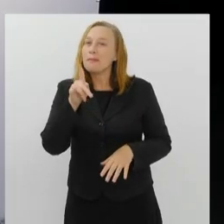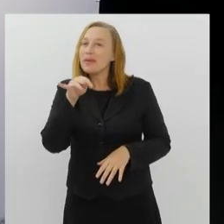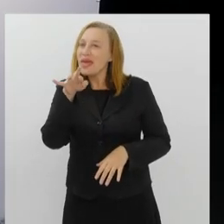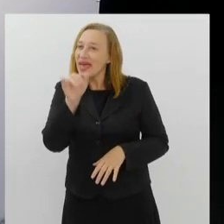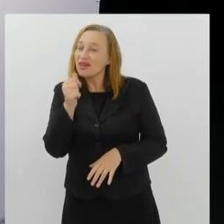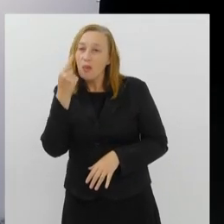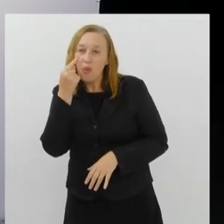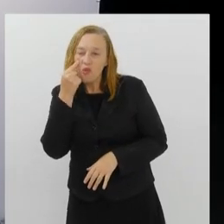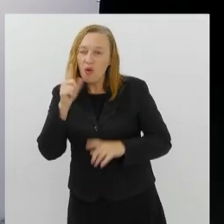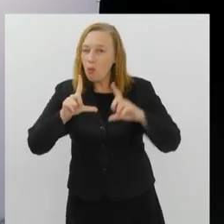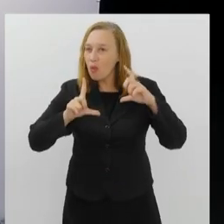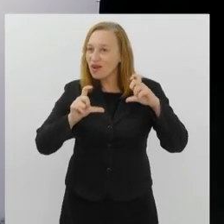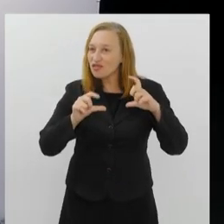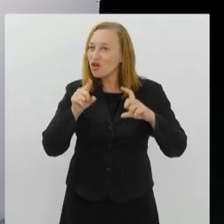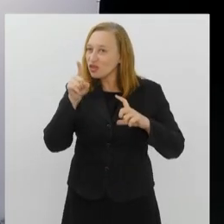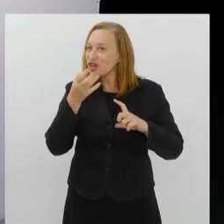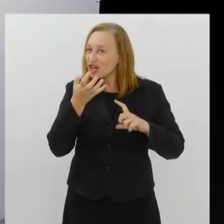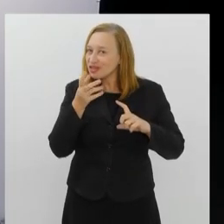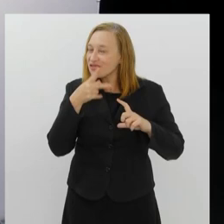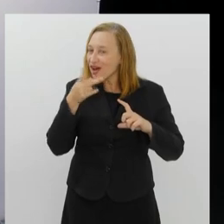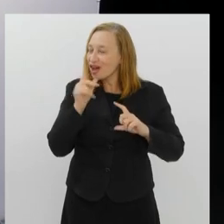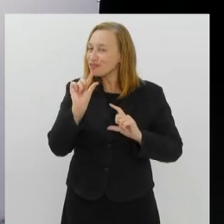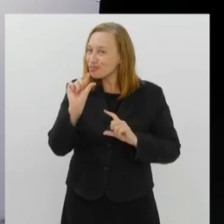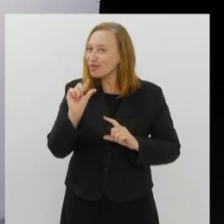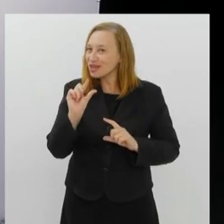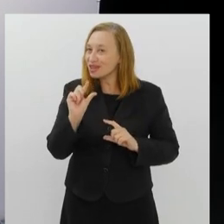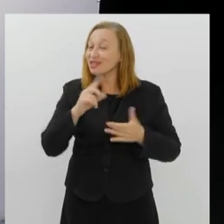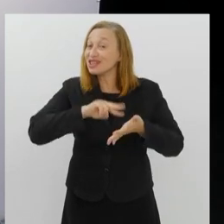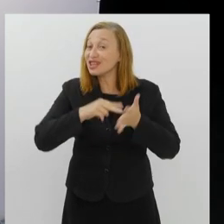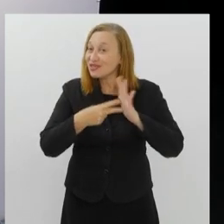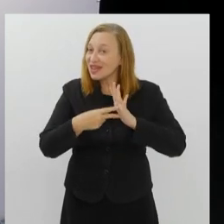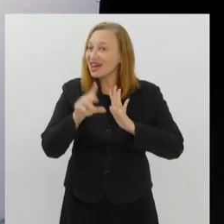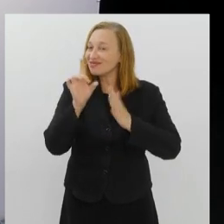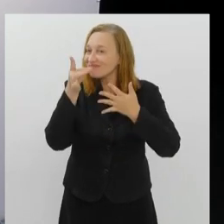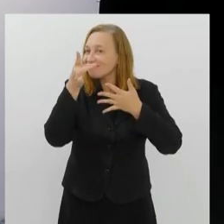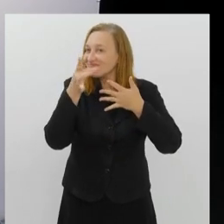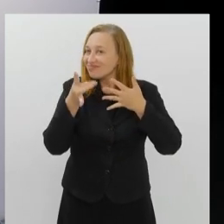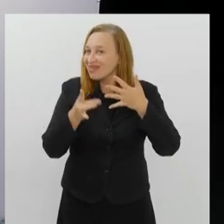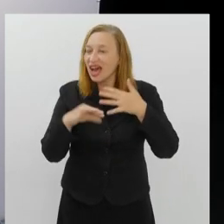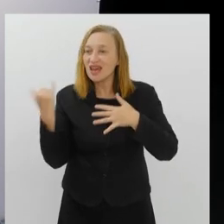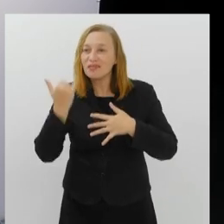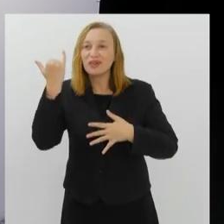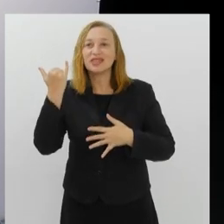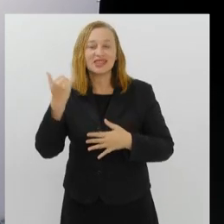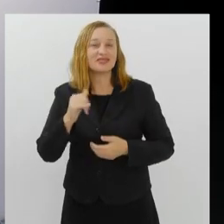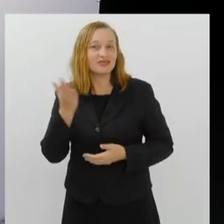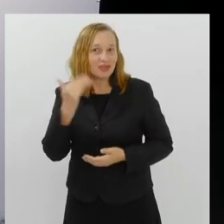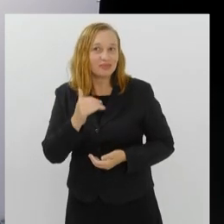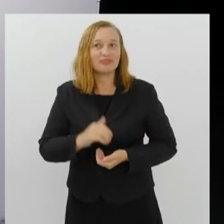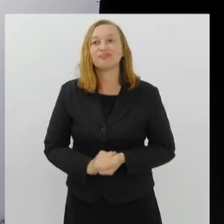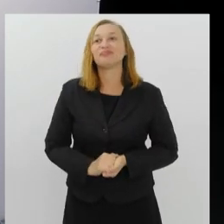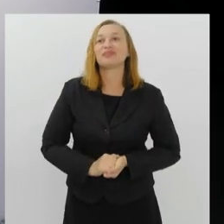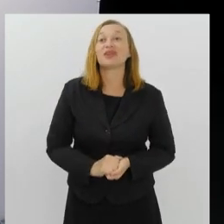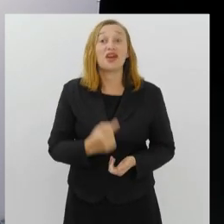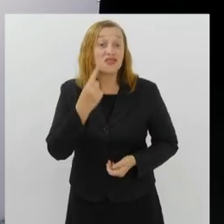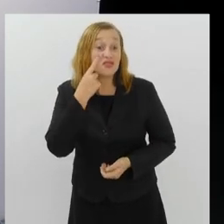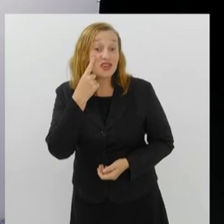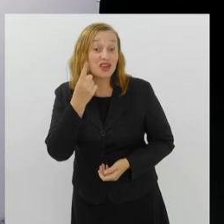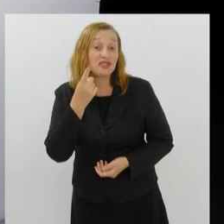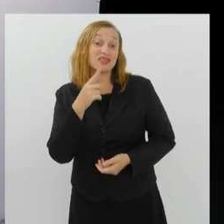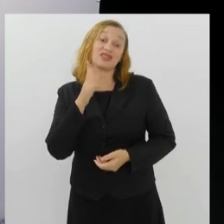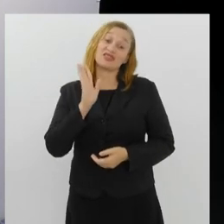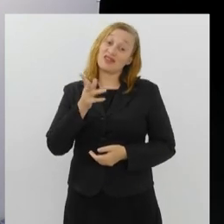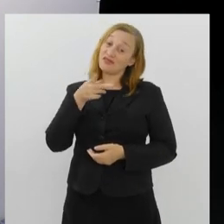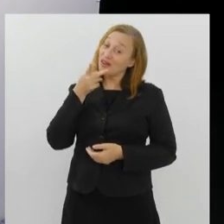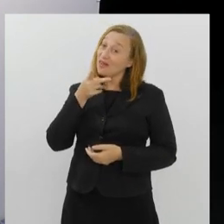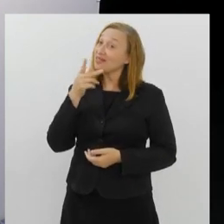vamos ver umas fotos? Eu queria que você comentasse, né, o significado de cada um, a importância de cada foto dessa. Vamos? Olha aí,